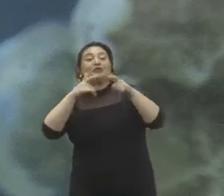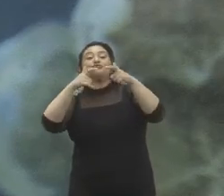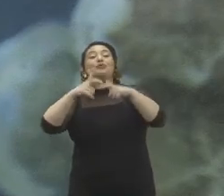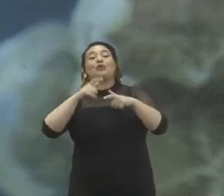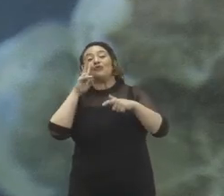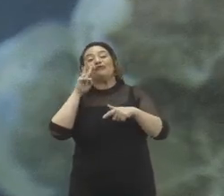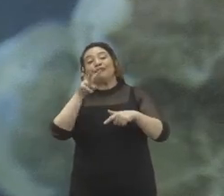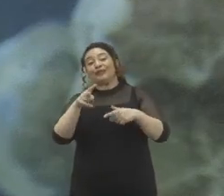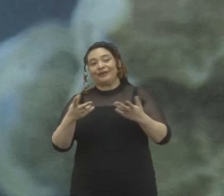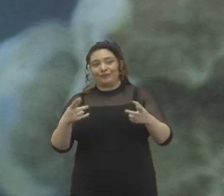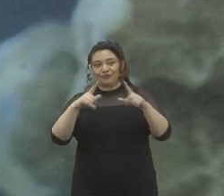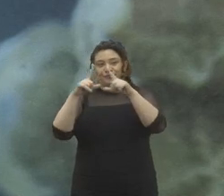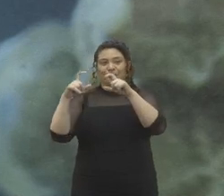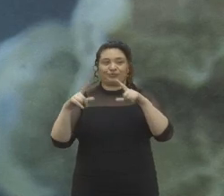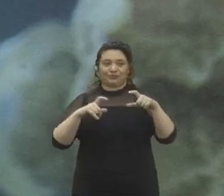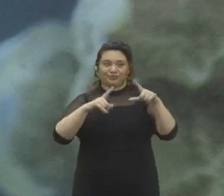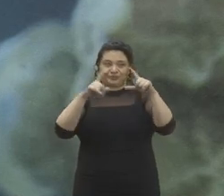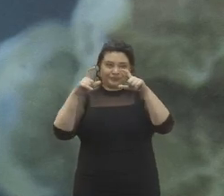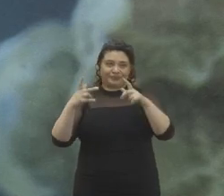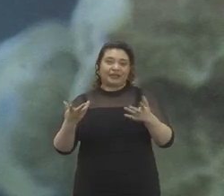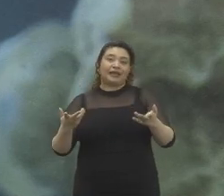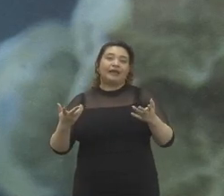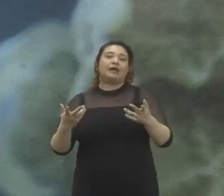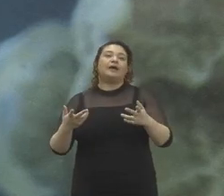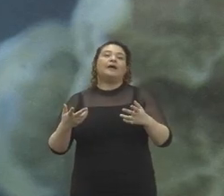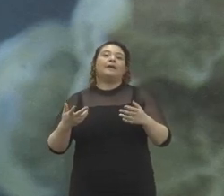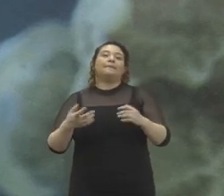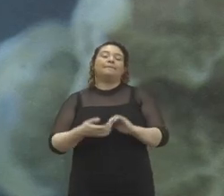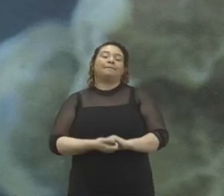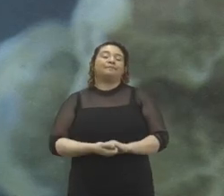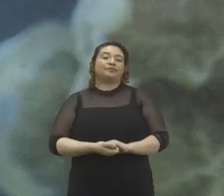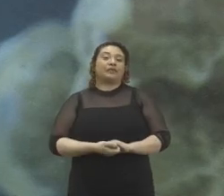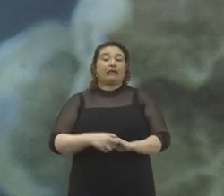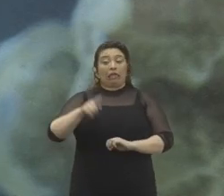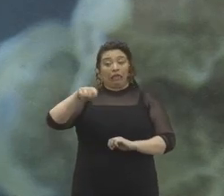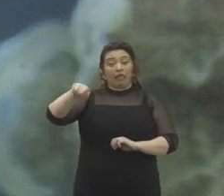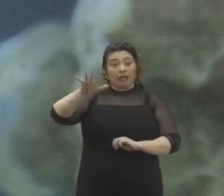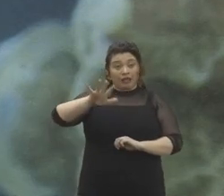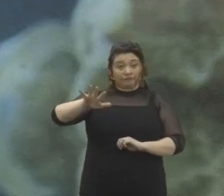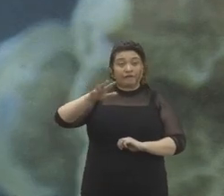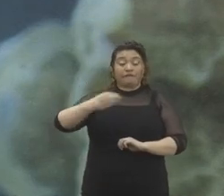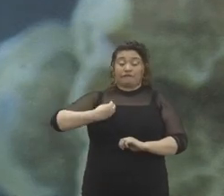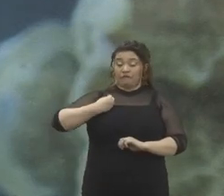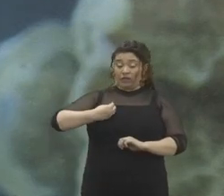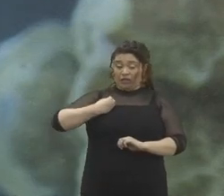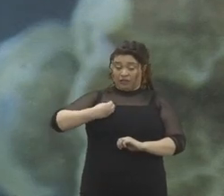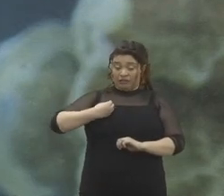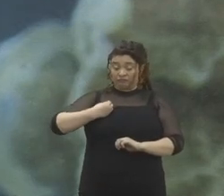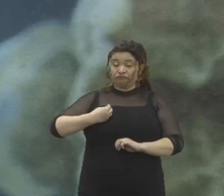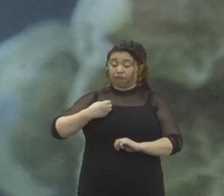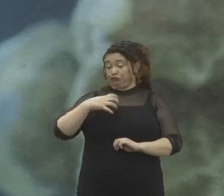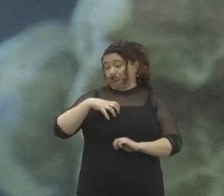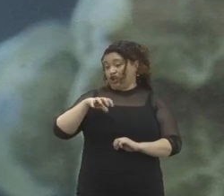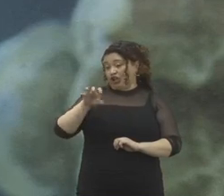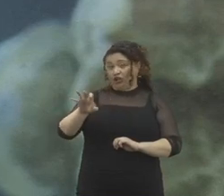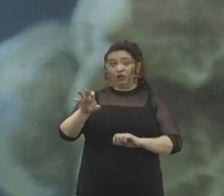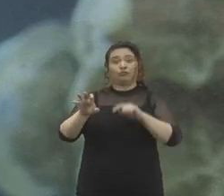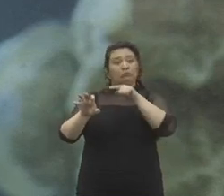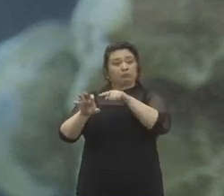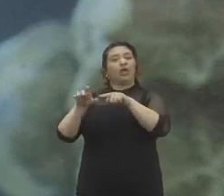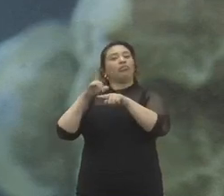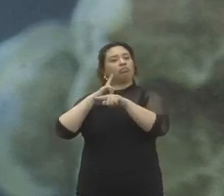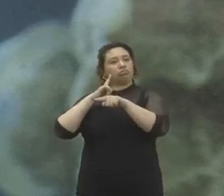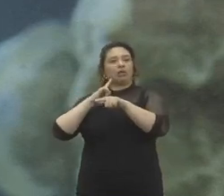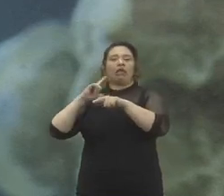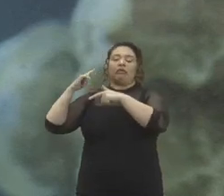né e e eles vivem lá desse jeito Mantendo as tradições